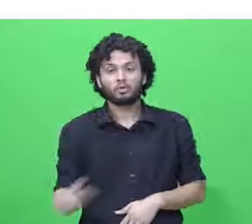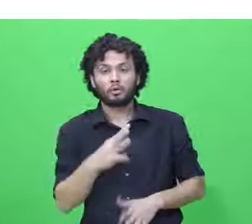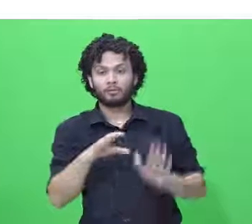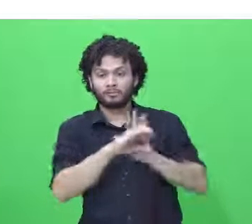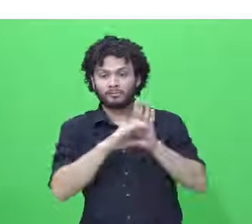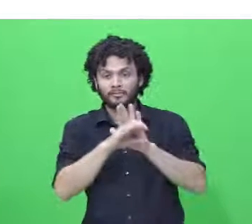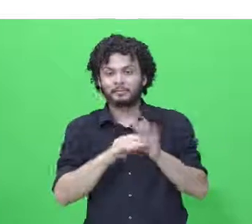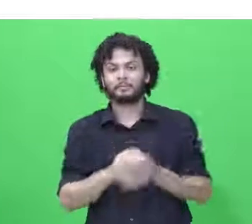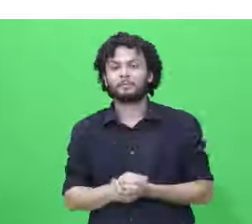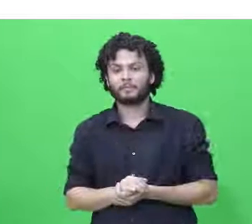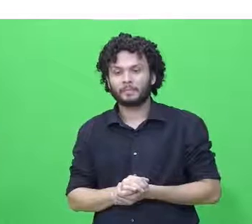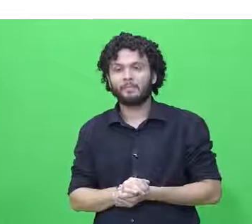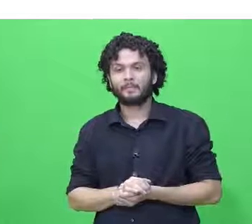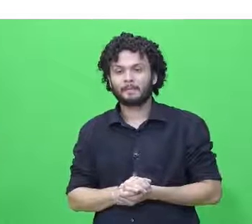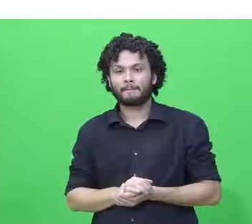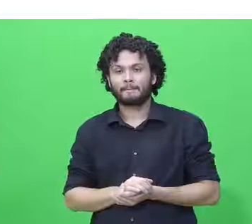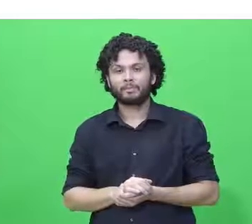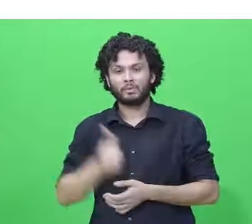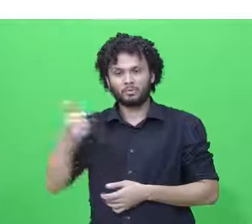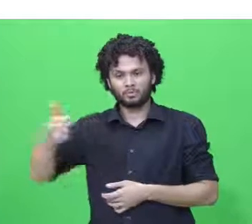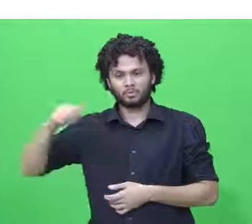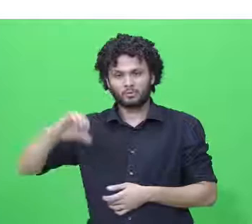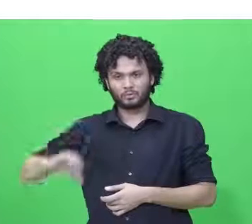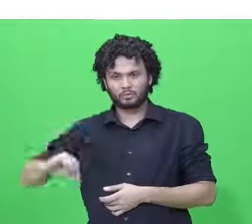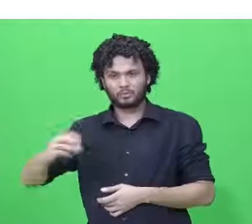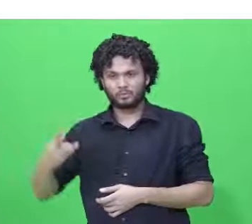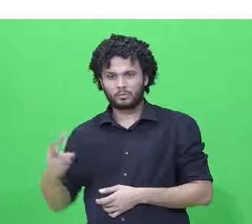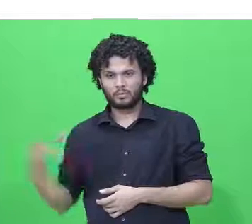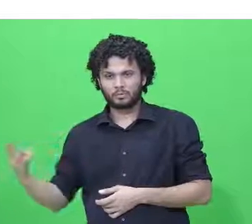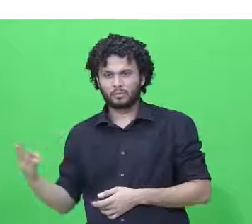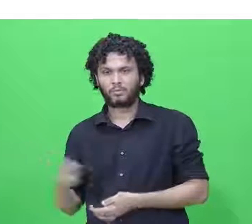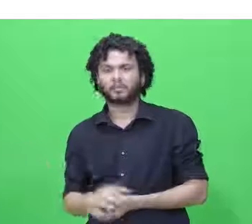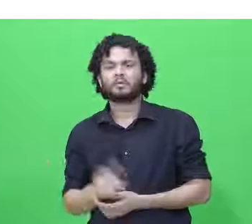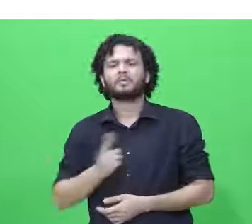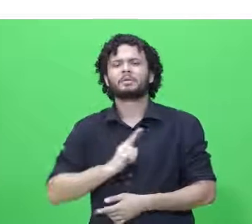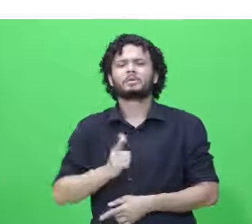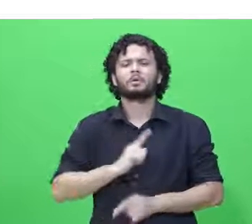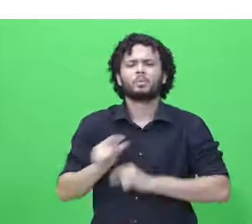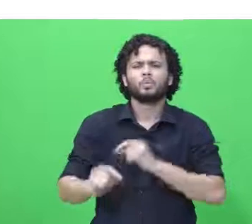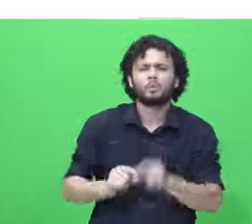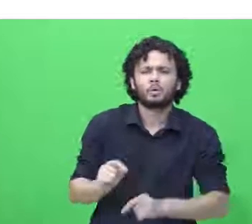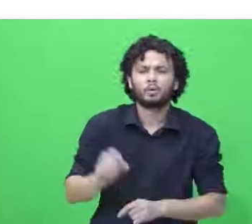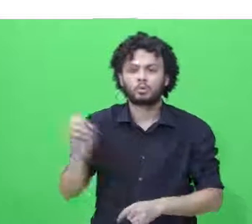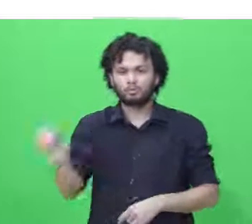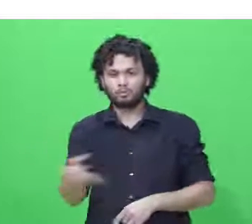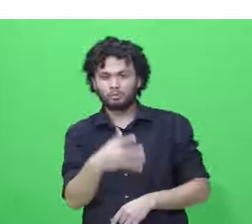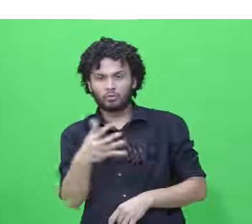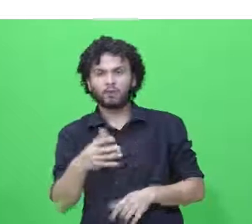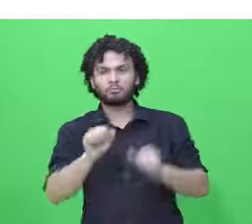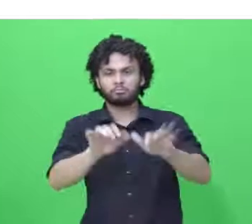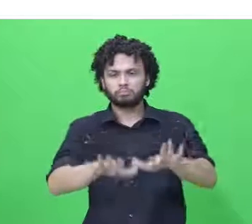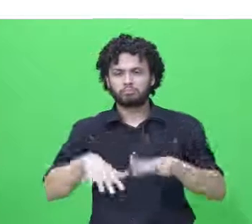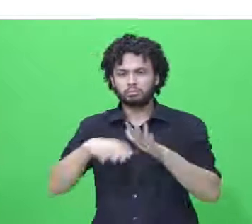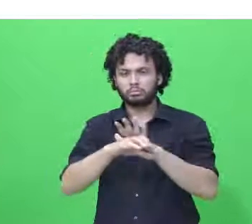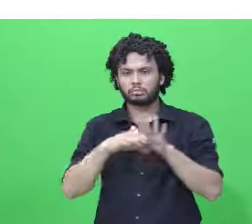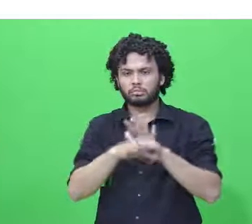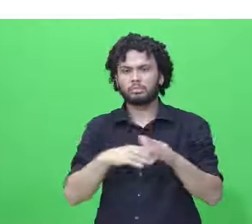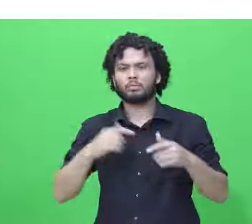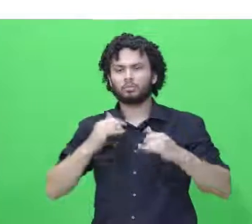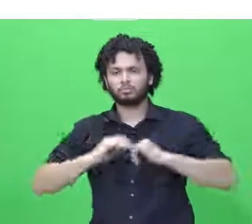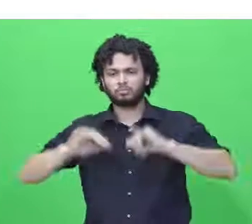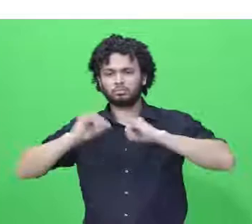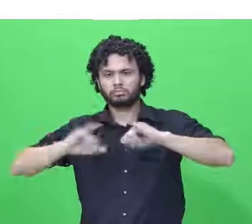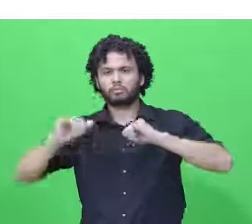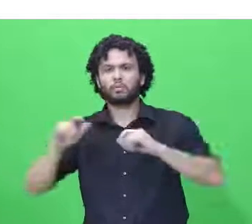então, para o Brasil, que é, então, né, de 1933, tá? A gente vai ter, então, aí uma nova Assembleia Constituinte que vai promulgar, então,